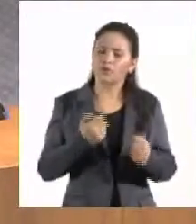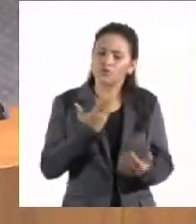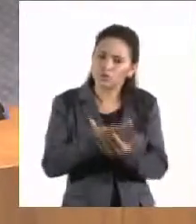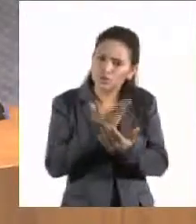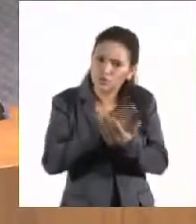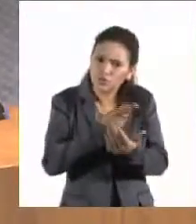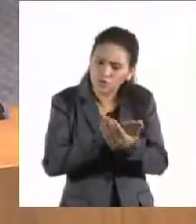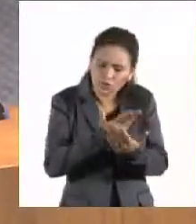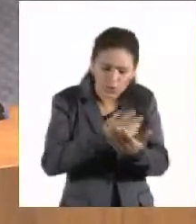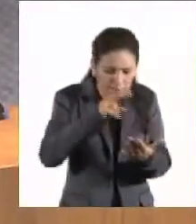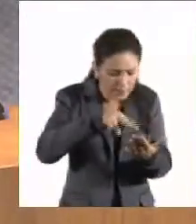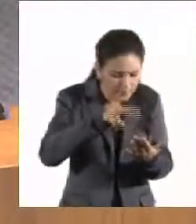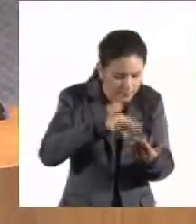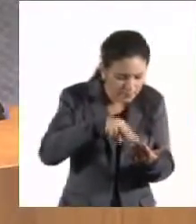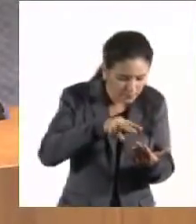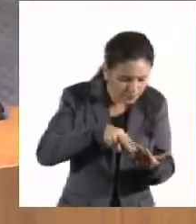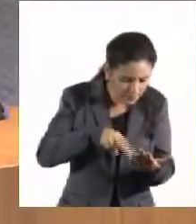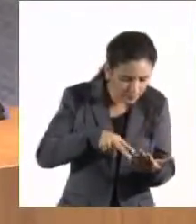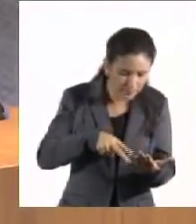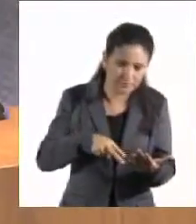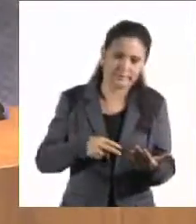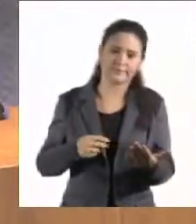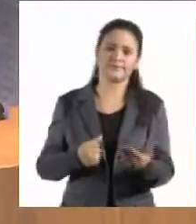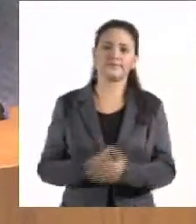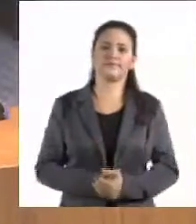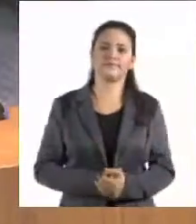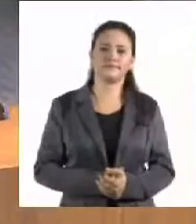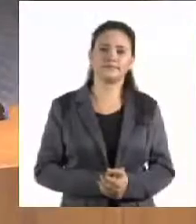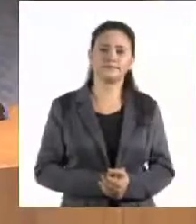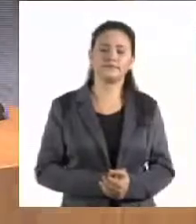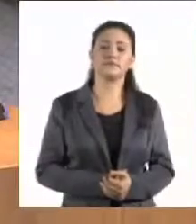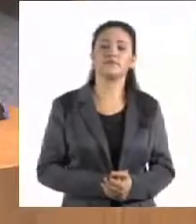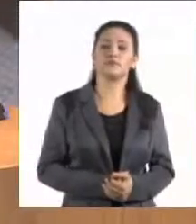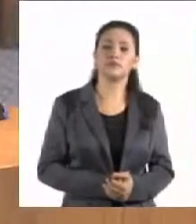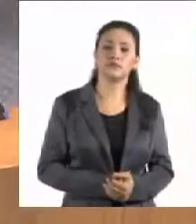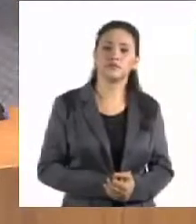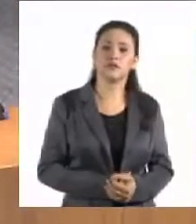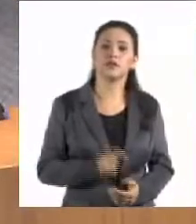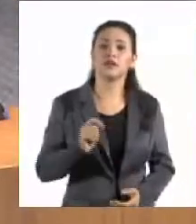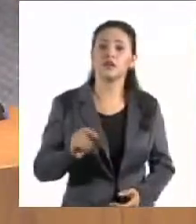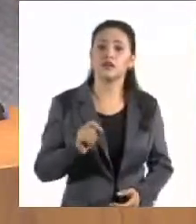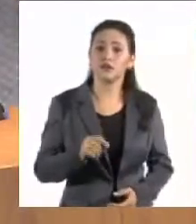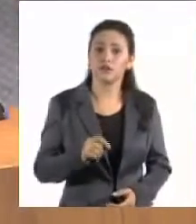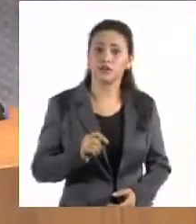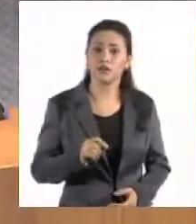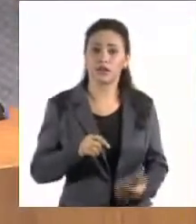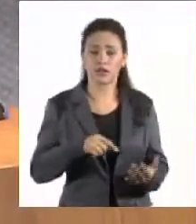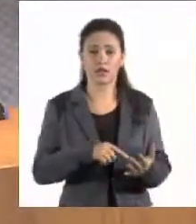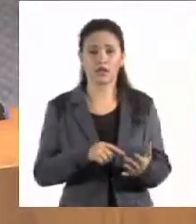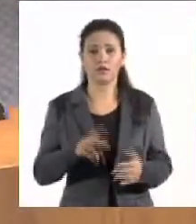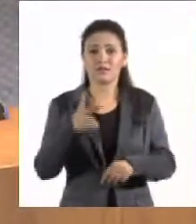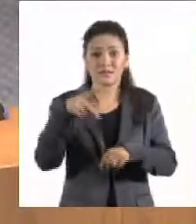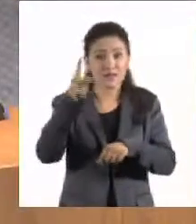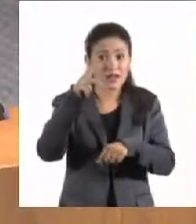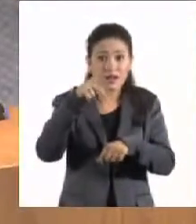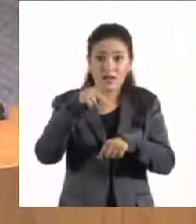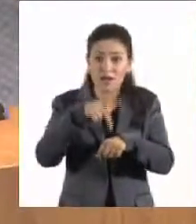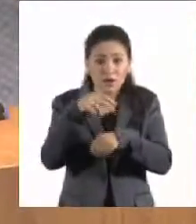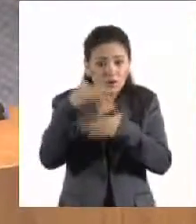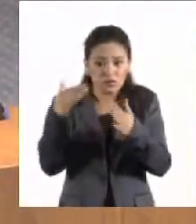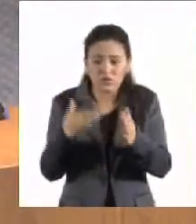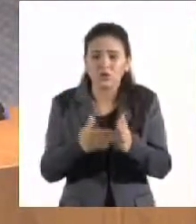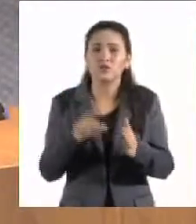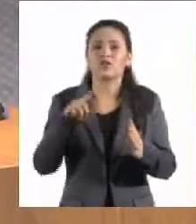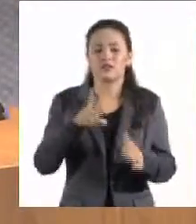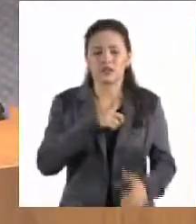embasar desses cursinhos preparatórios, da ferramenta online, e que inclusive essa ferramenta no país inteiro é bastante utilizada